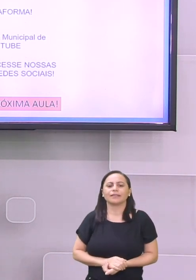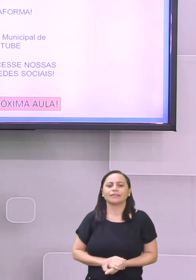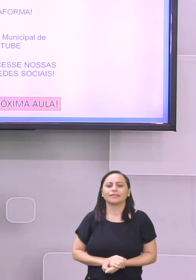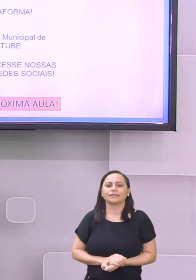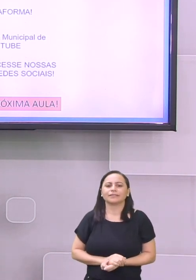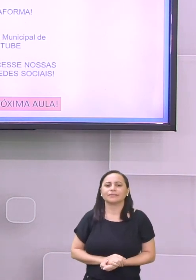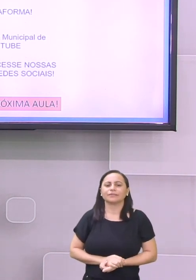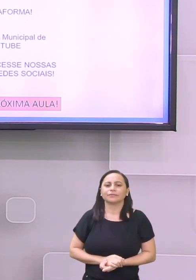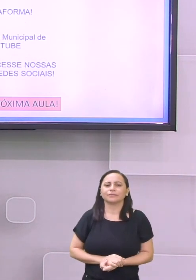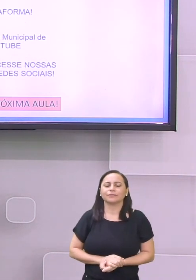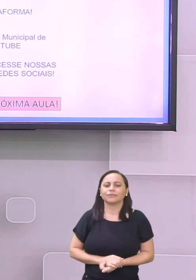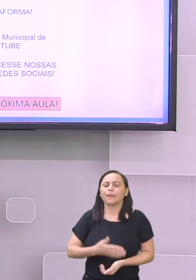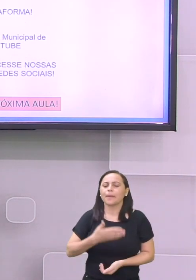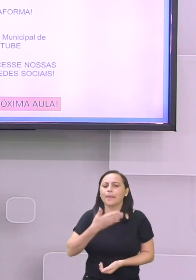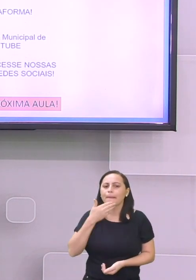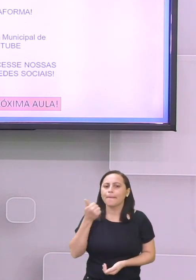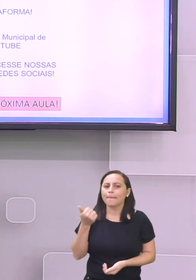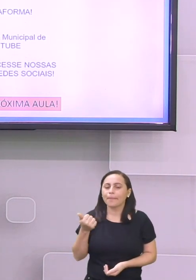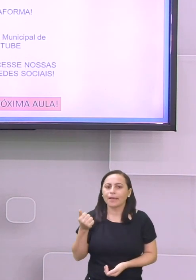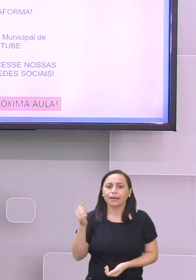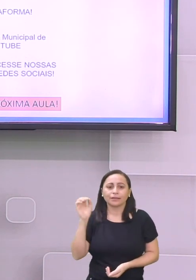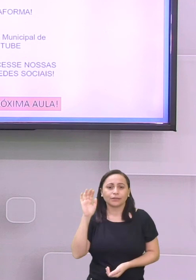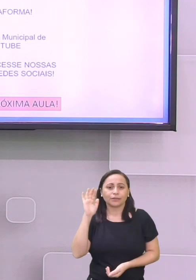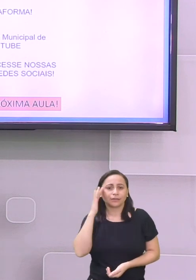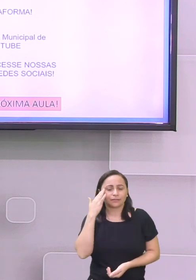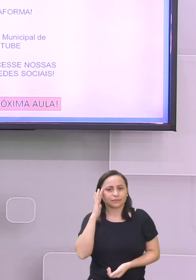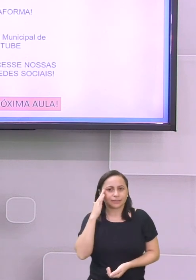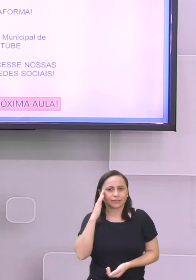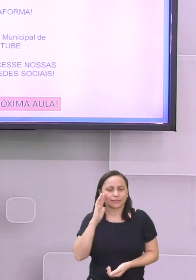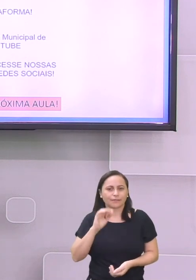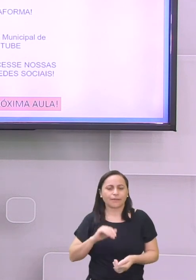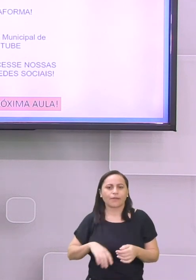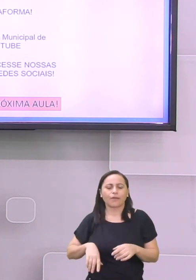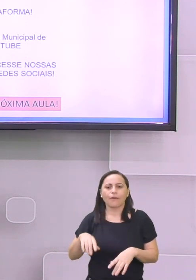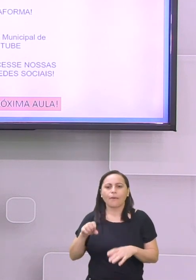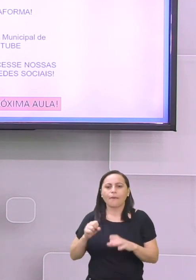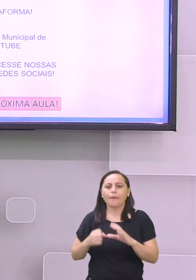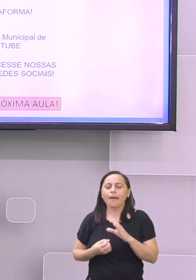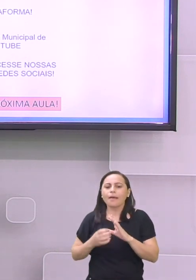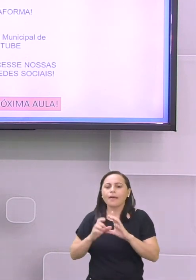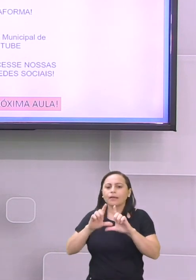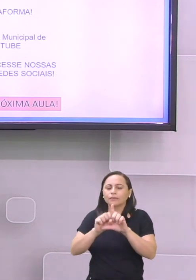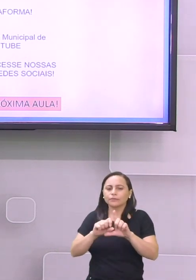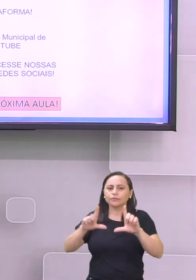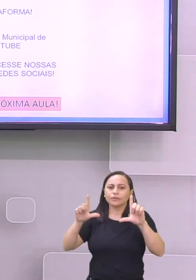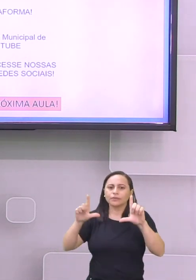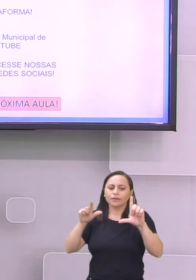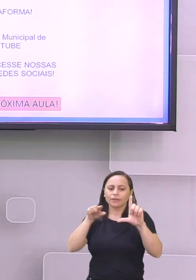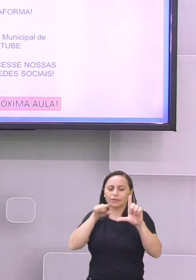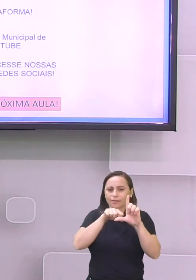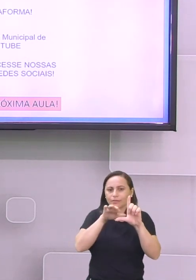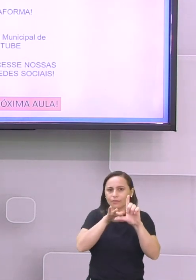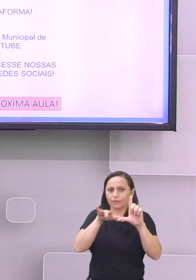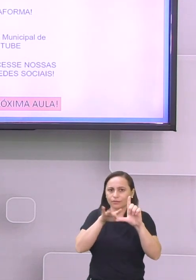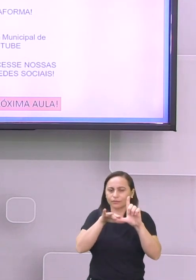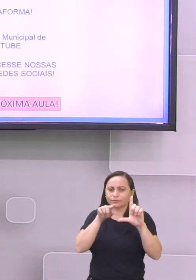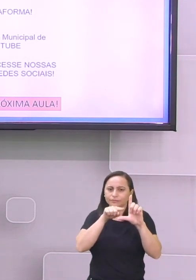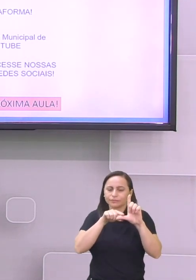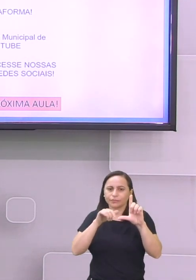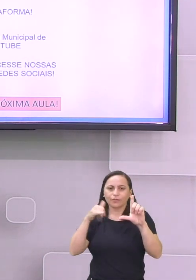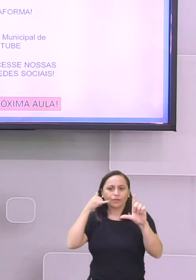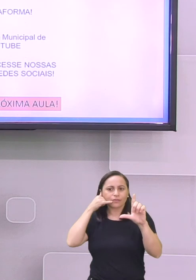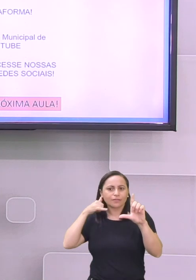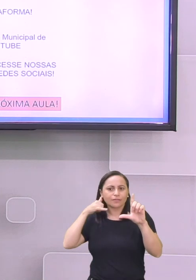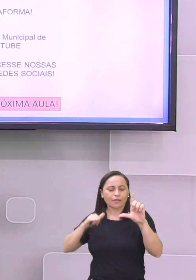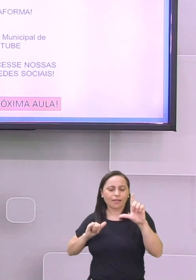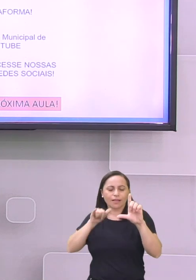aí a mensagem, vai aparecer uma imagem no cantinho da tela que você pode apontar a câmera do seu celular,